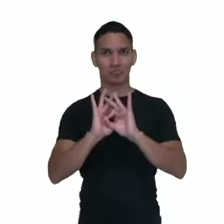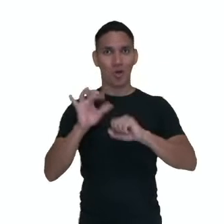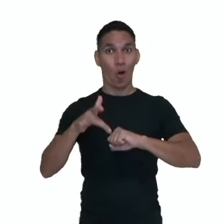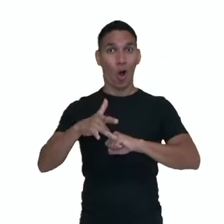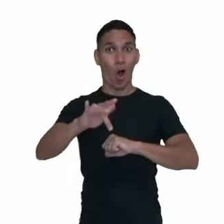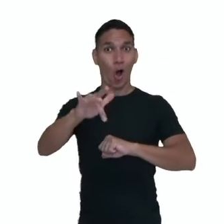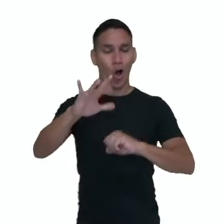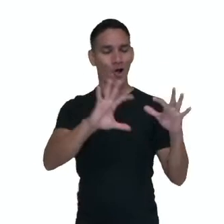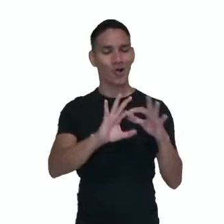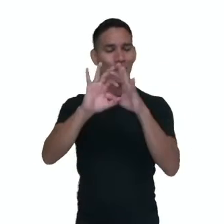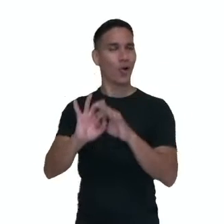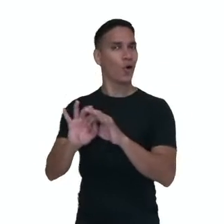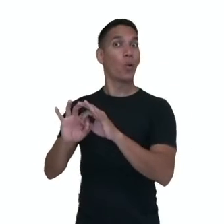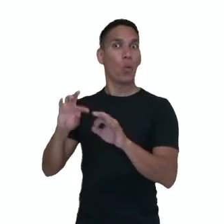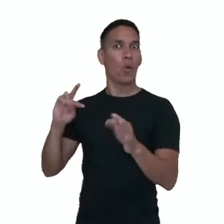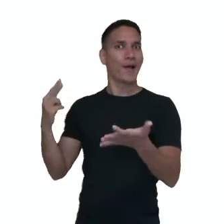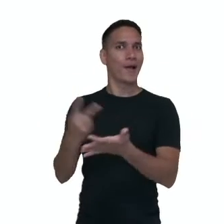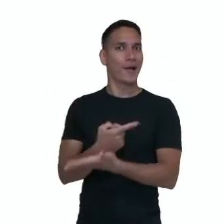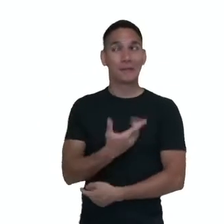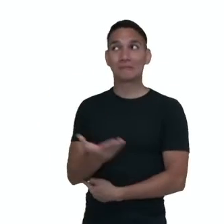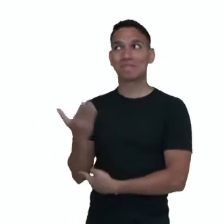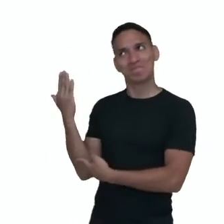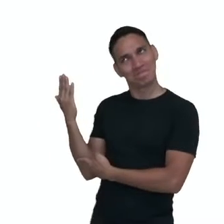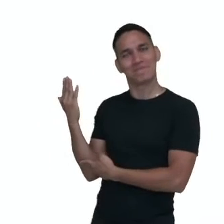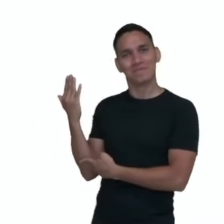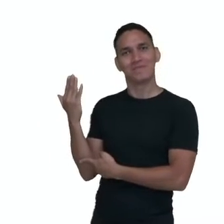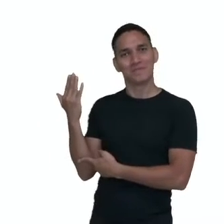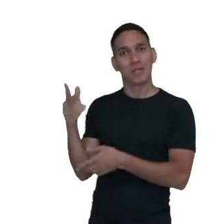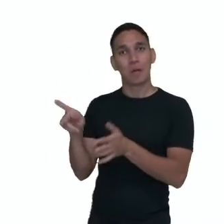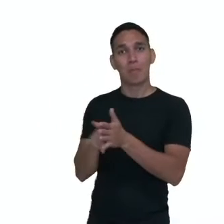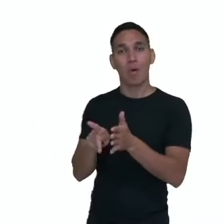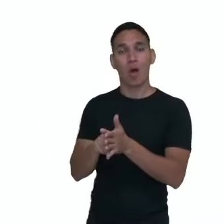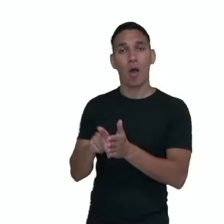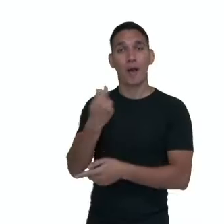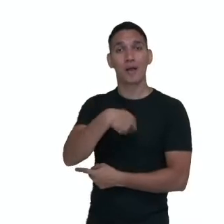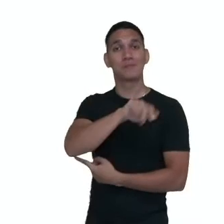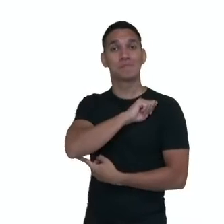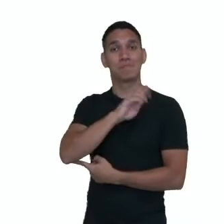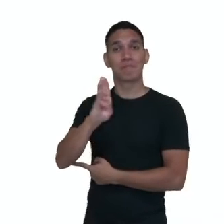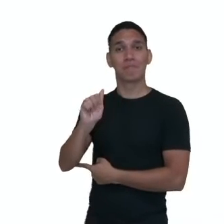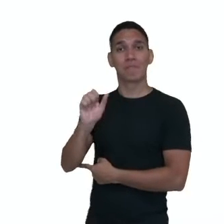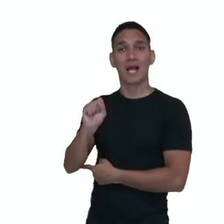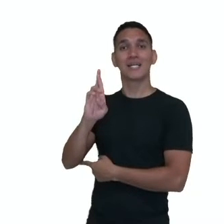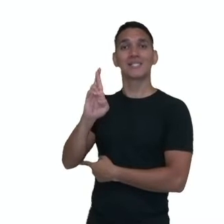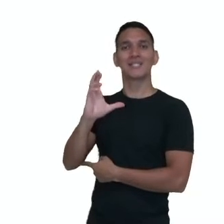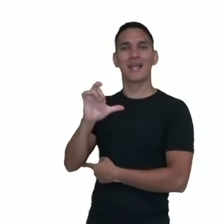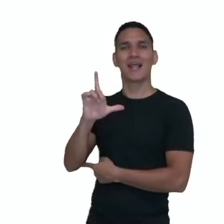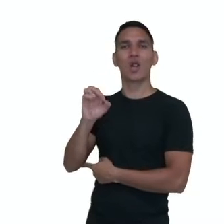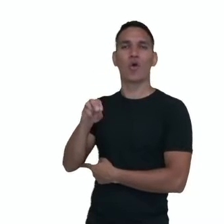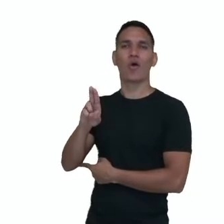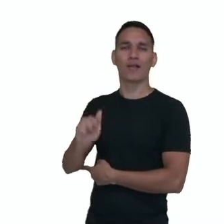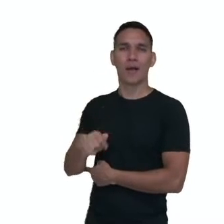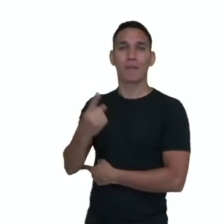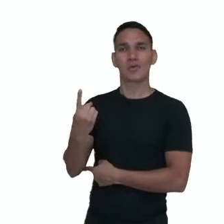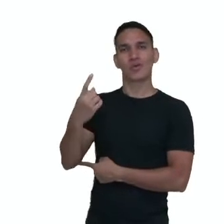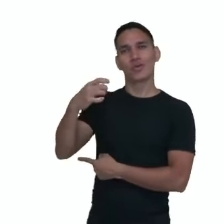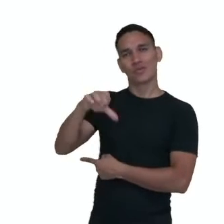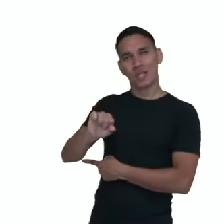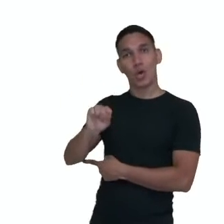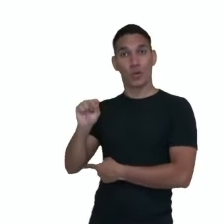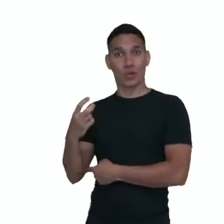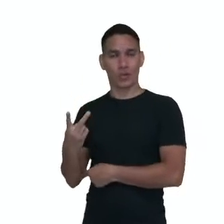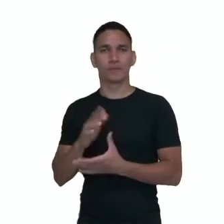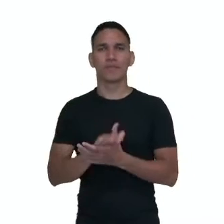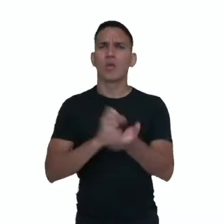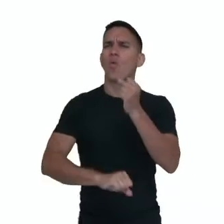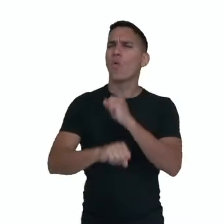nosso primeiro ouro olímpico veio nas Olimpíadas de Barcelona em 1992. Em 93,